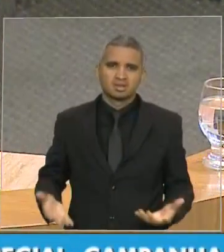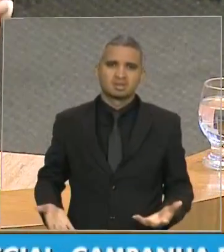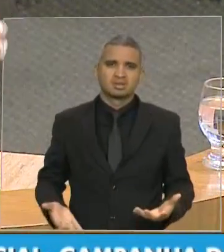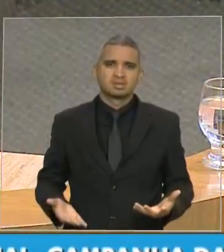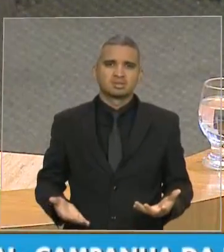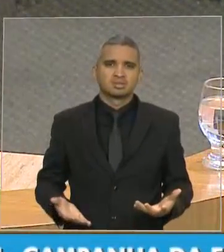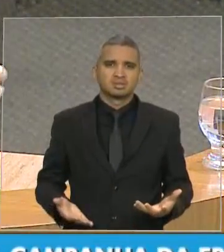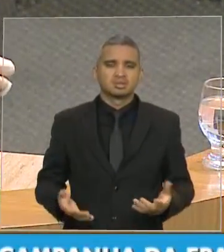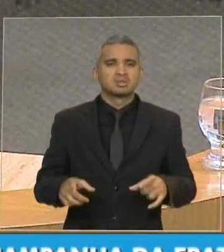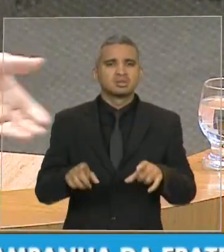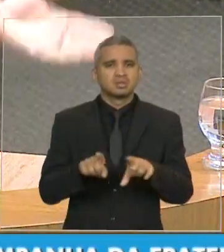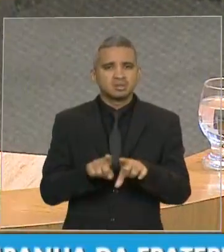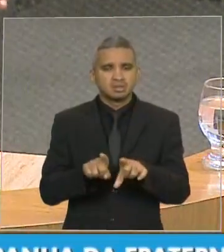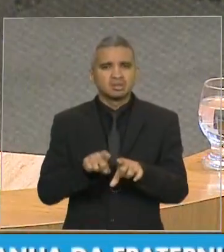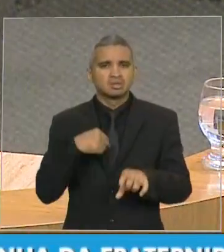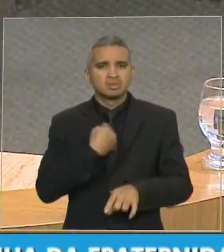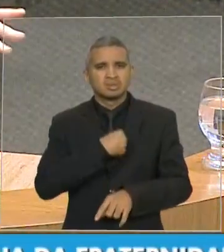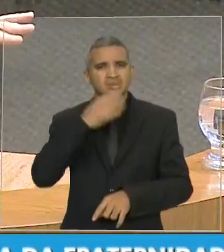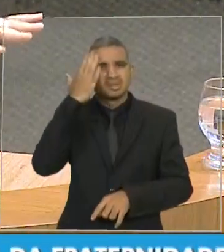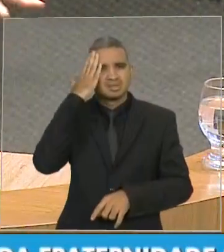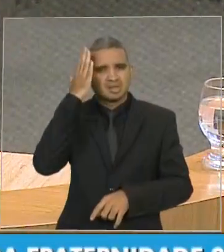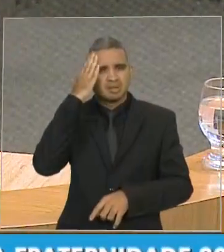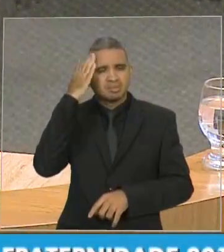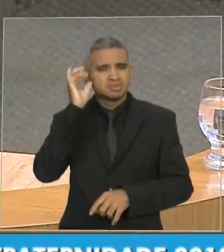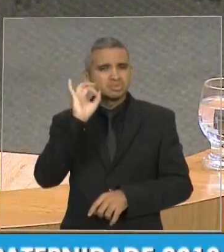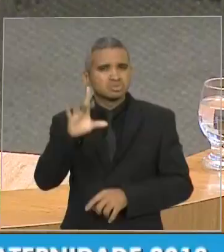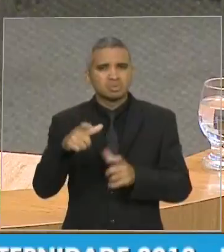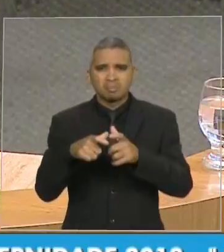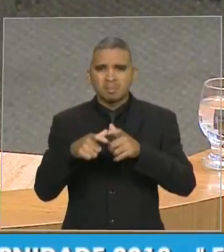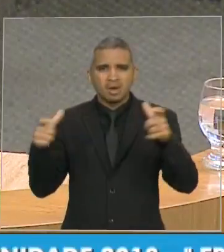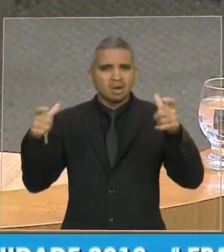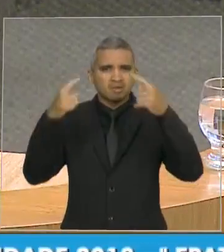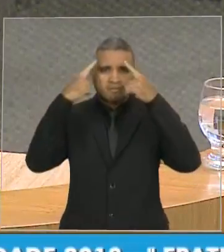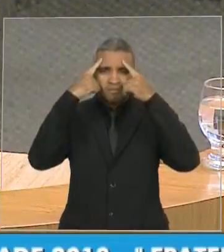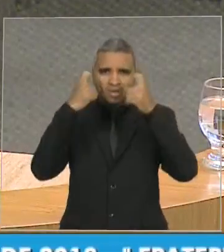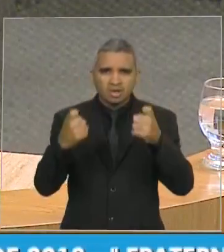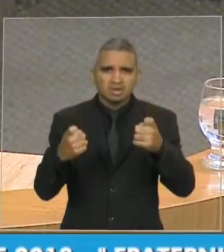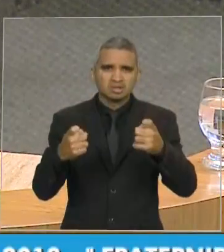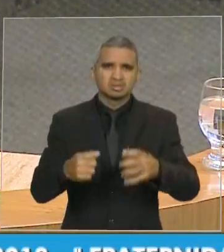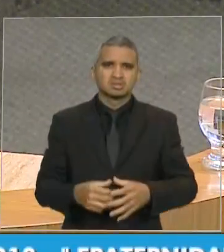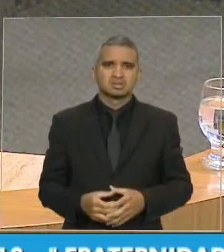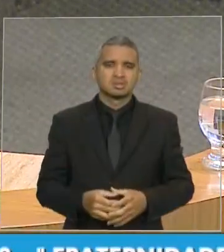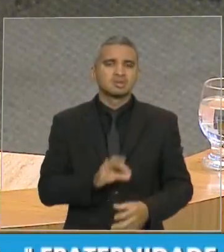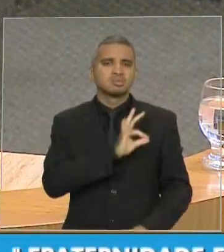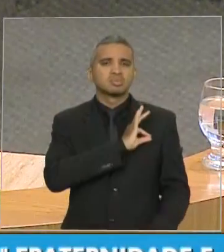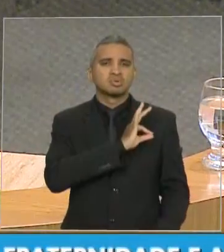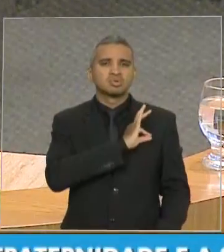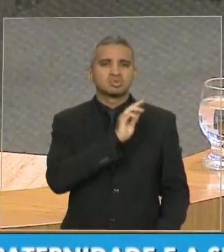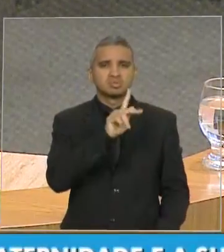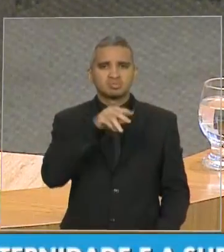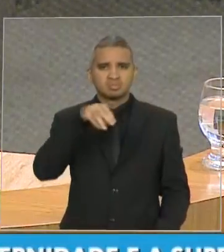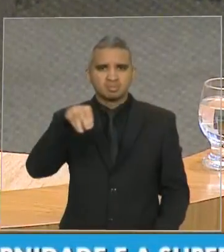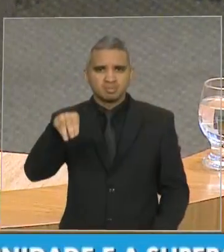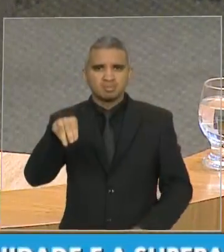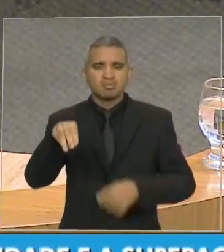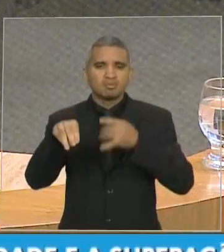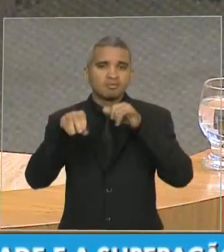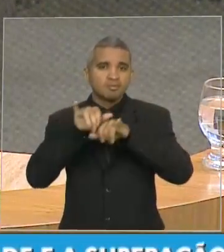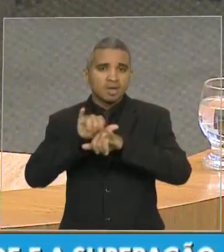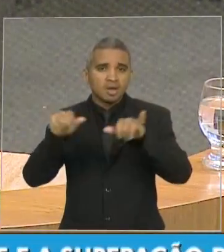aumentar essa violência. Por que que os índices na polícia militar refletem uma queda de uma